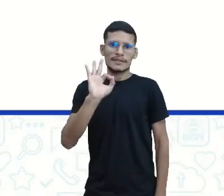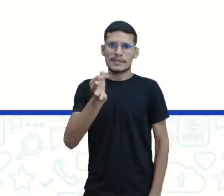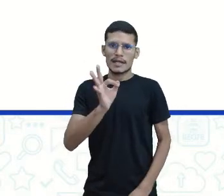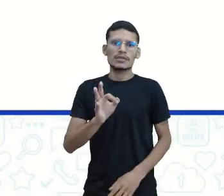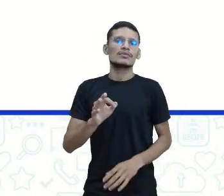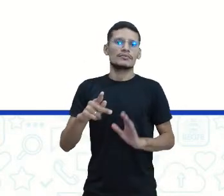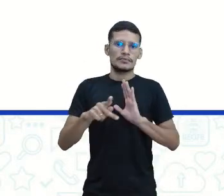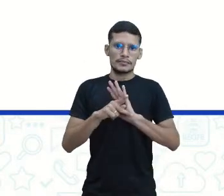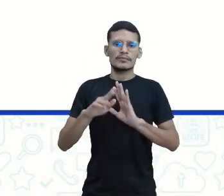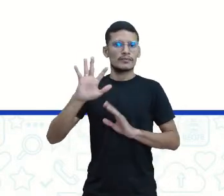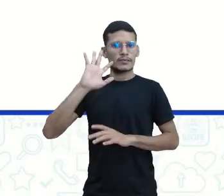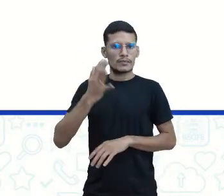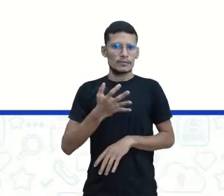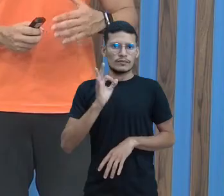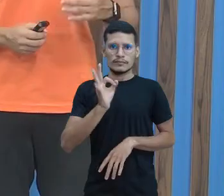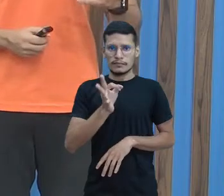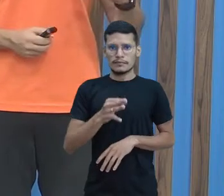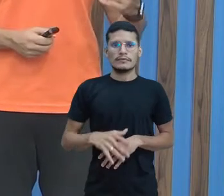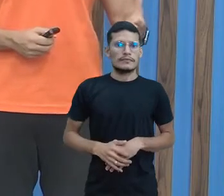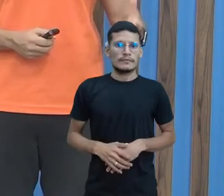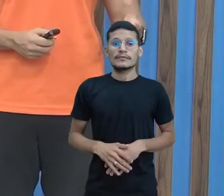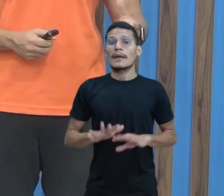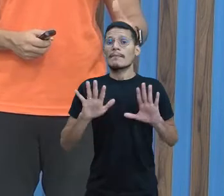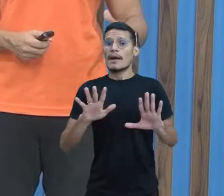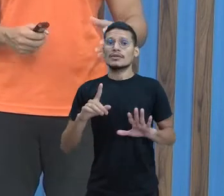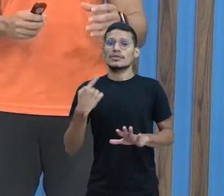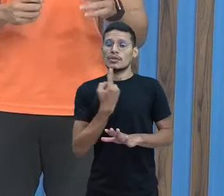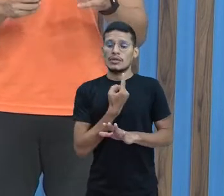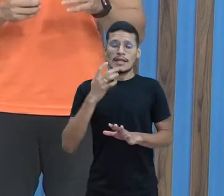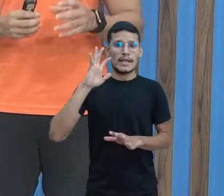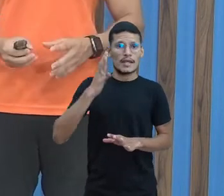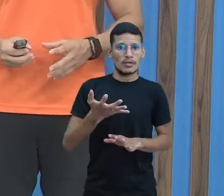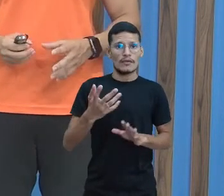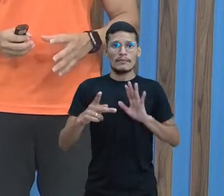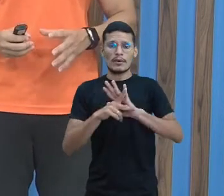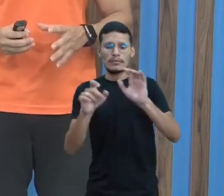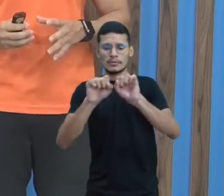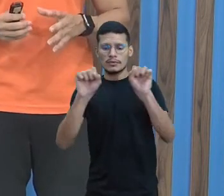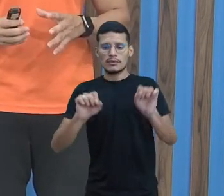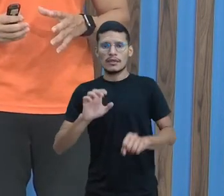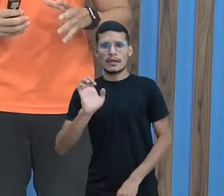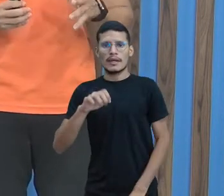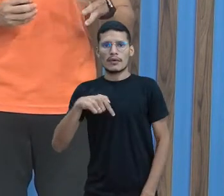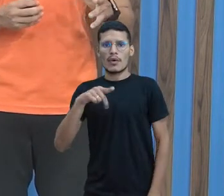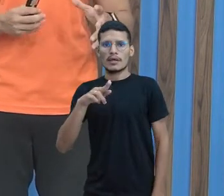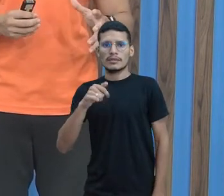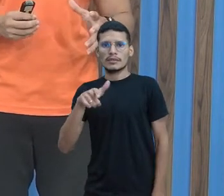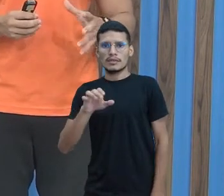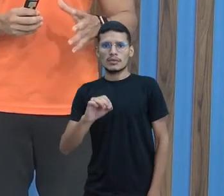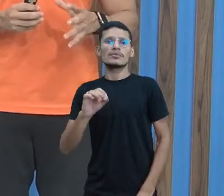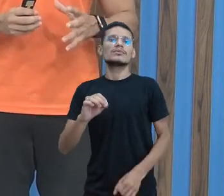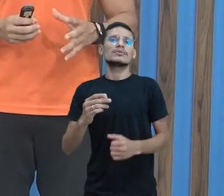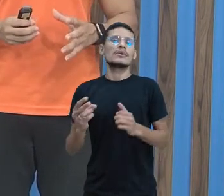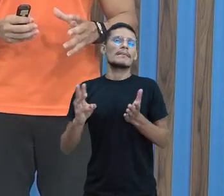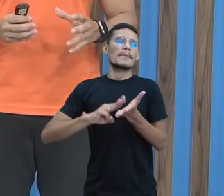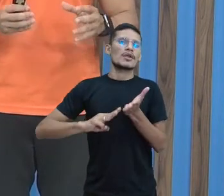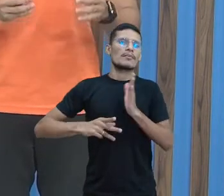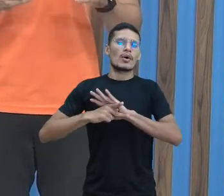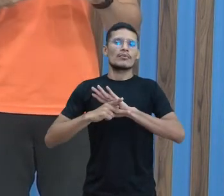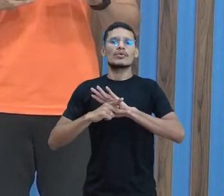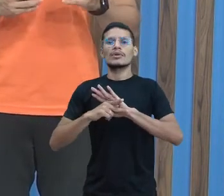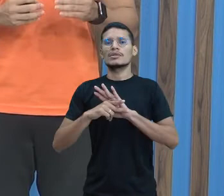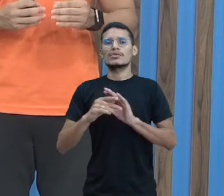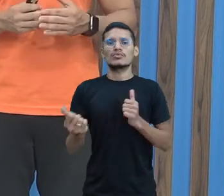nossa solução, tá bom? Então, para resolver aí um sistema de equação pelo método da substituição, basta a